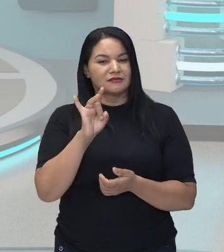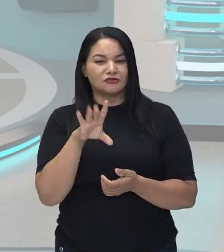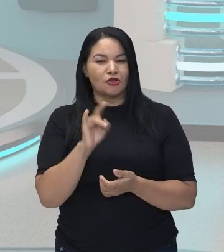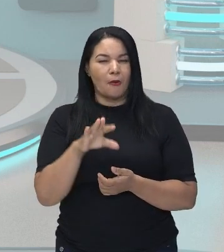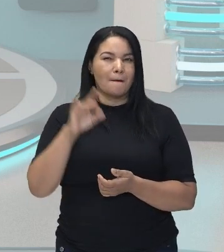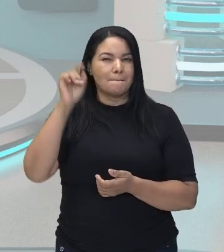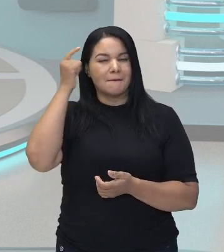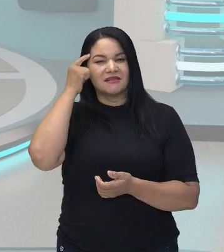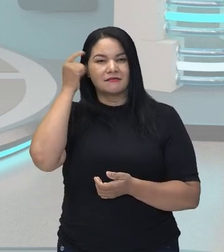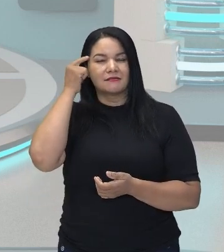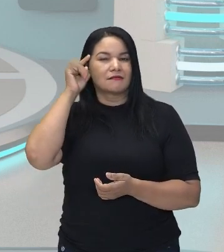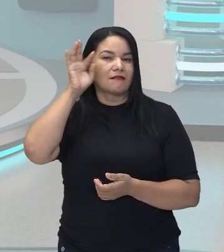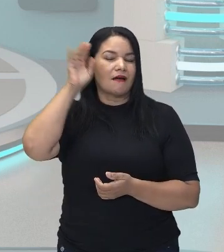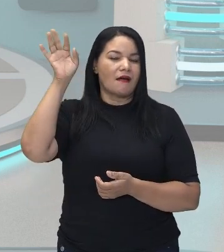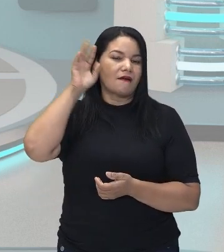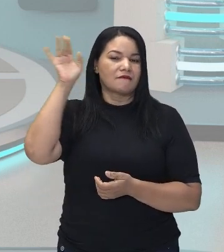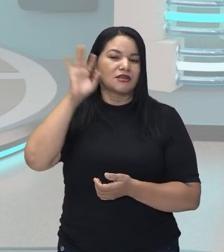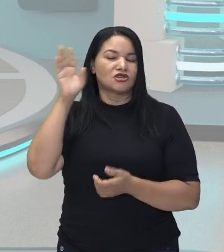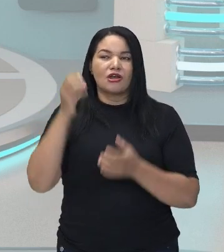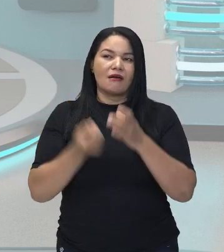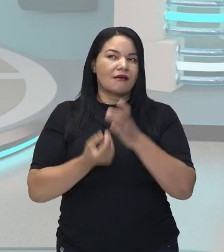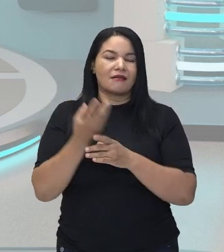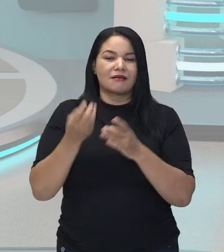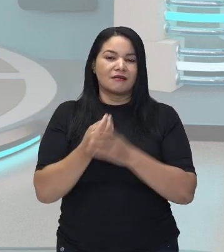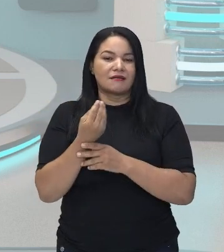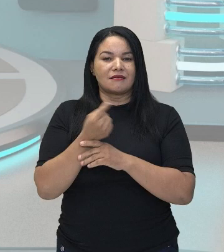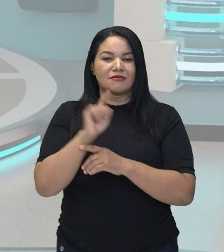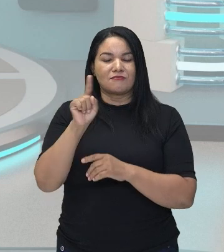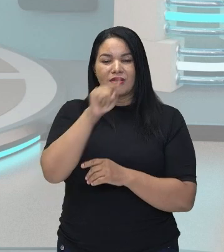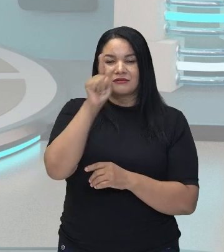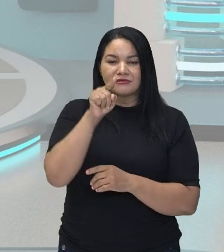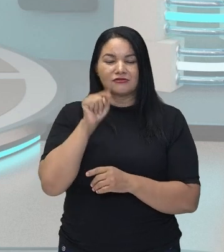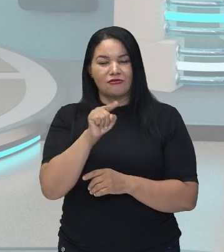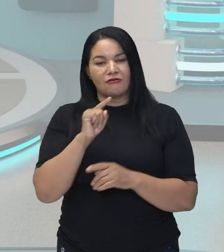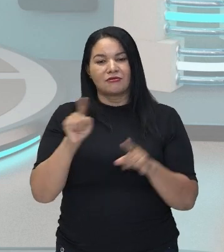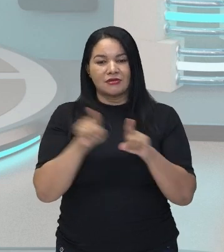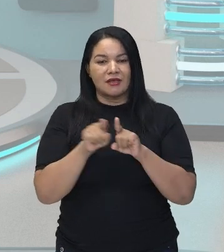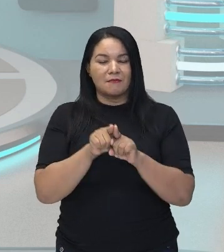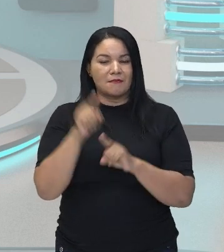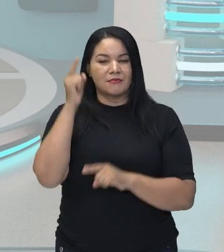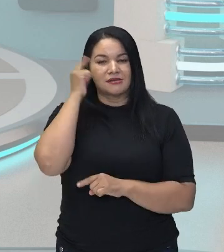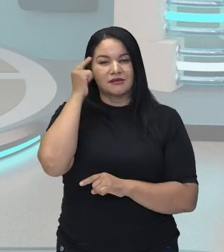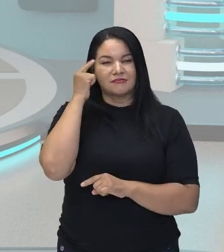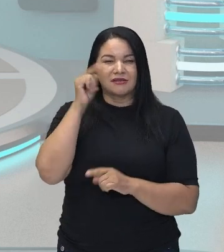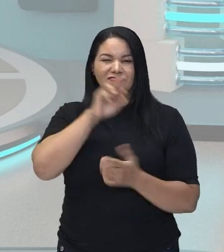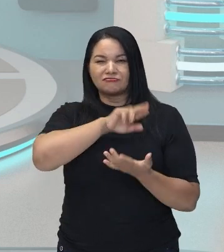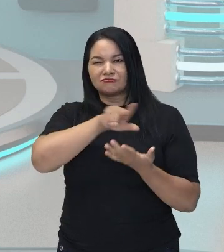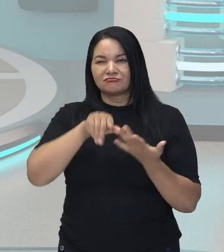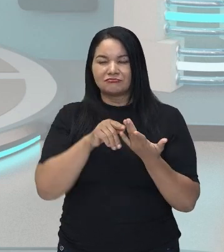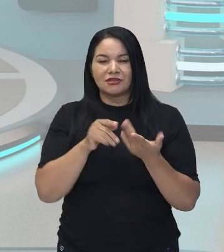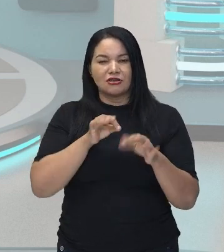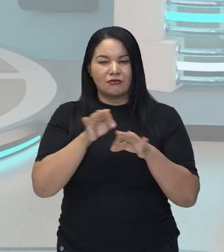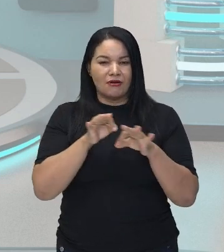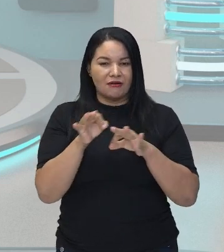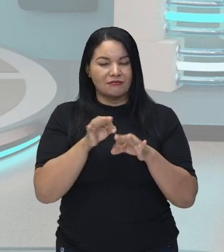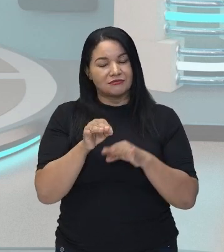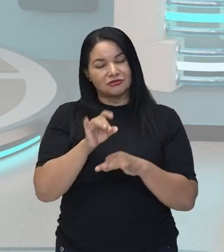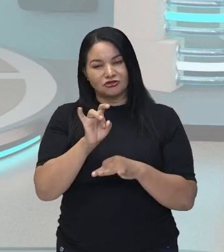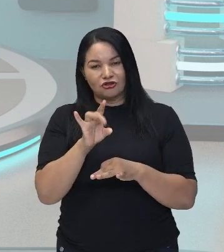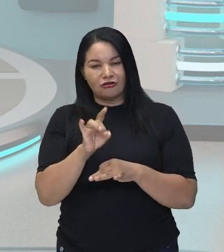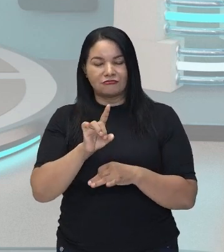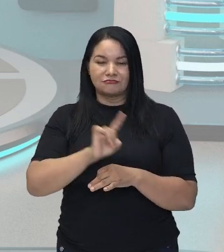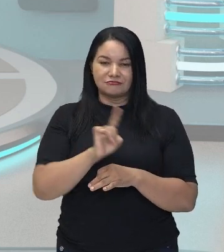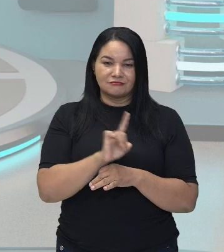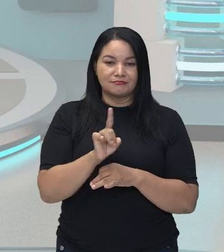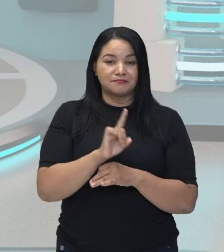pensando, produzindo ali questões, pensamentos muito elaborados. Para ele, isso não é a fonte